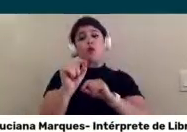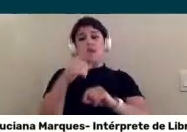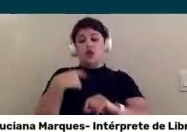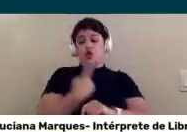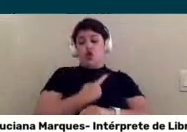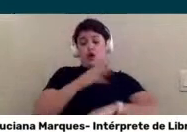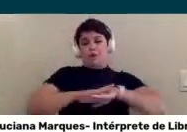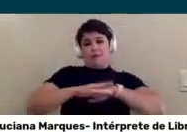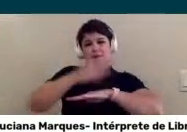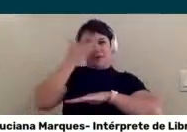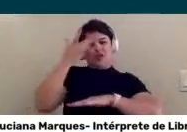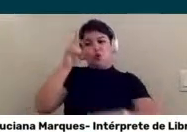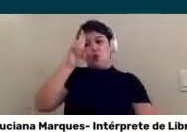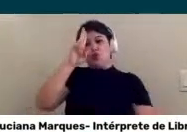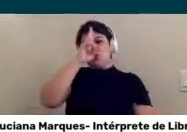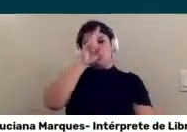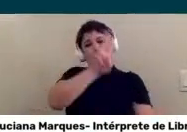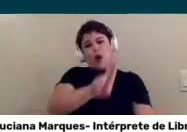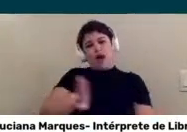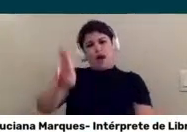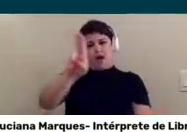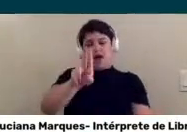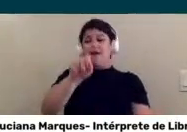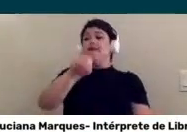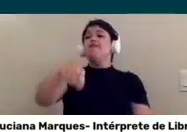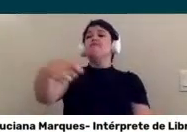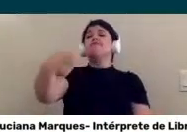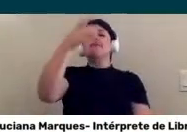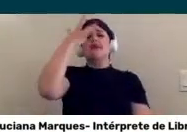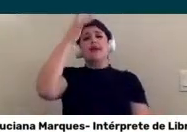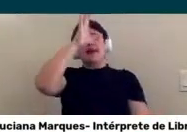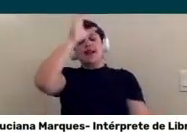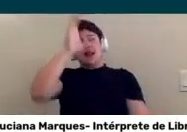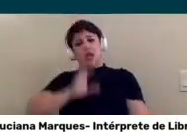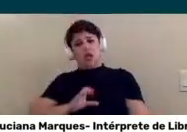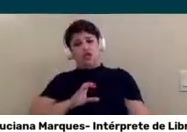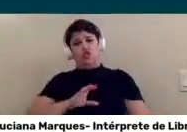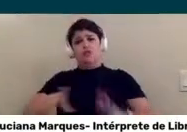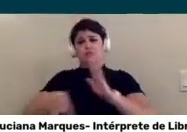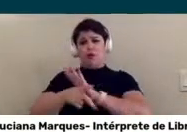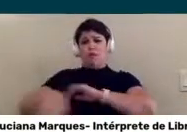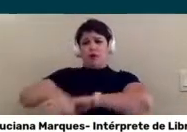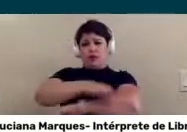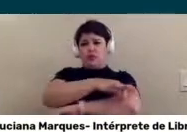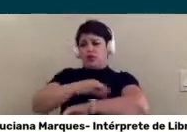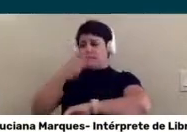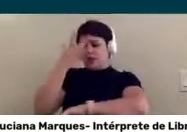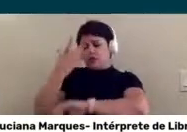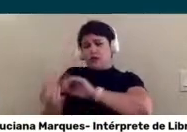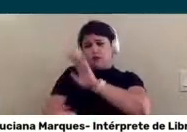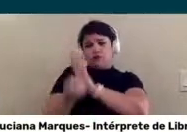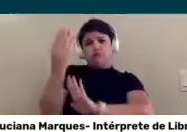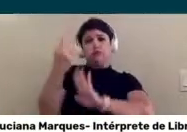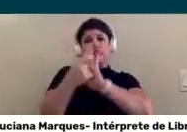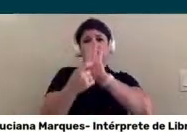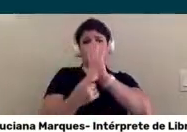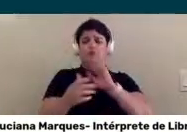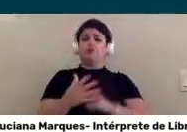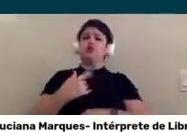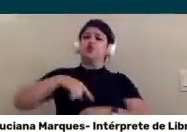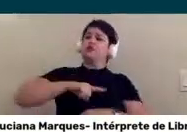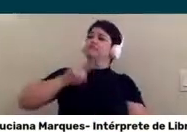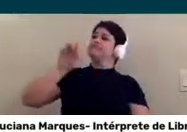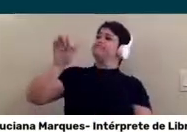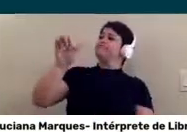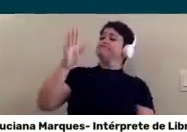né? Então, quem são as clientes da arquitetura? São as desenvolvedoras, né? Então, a gente foi lá para